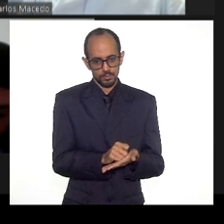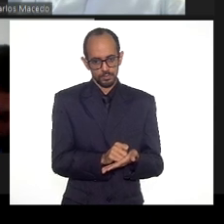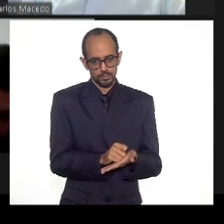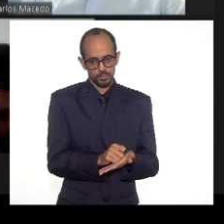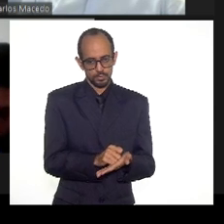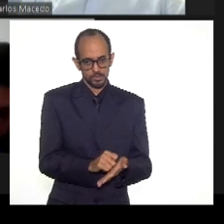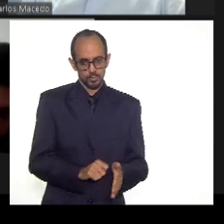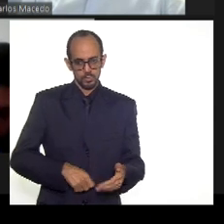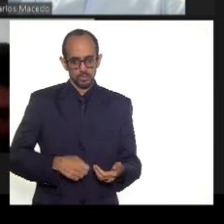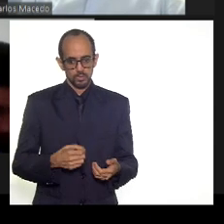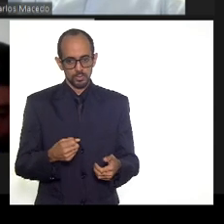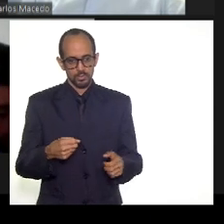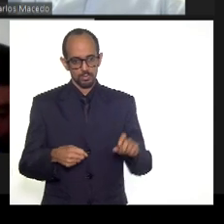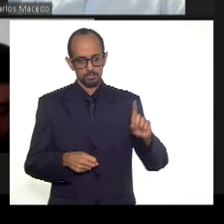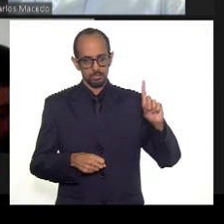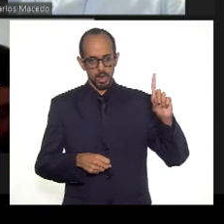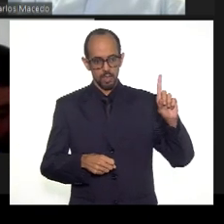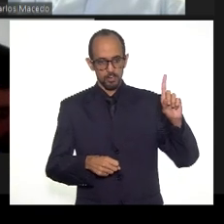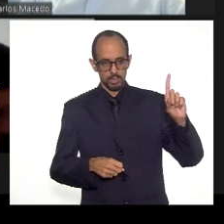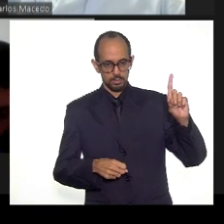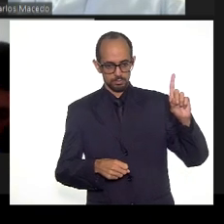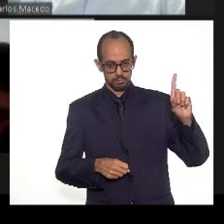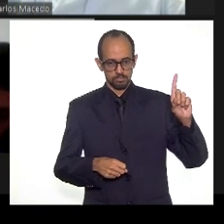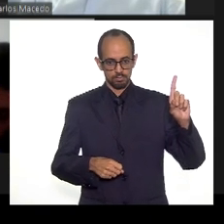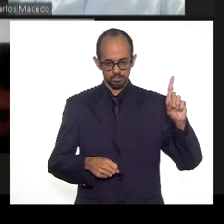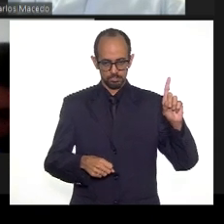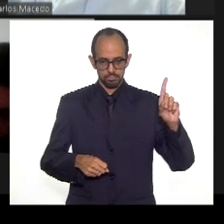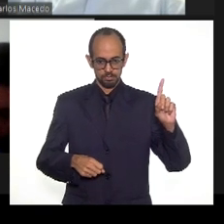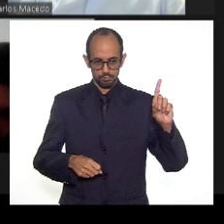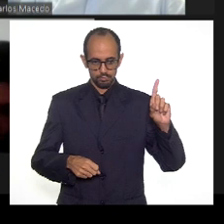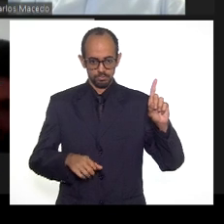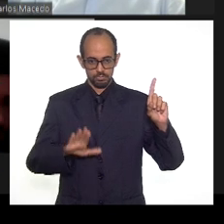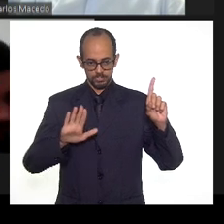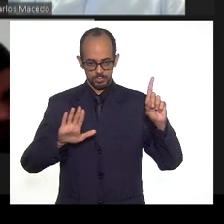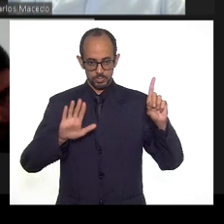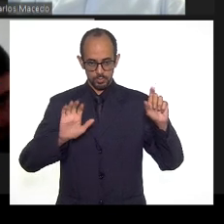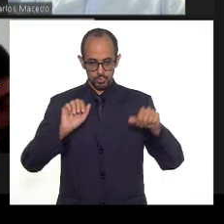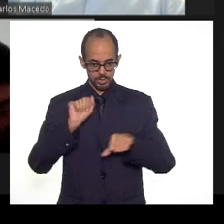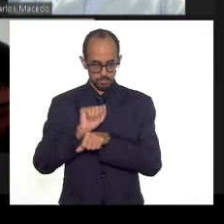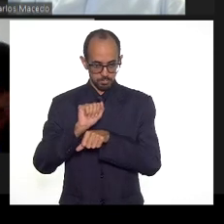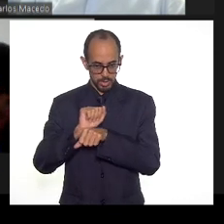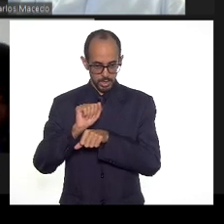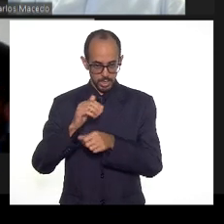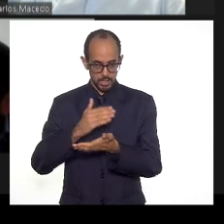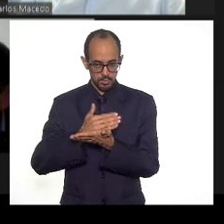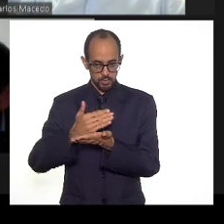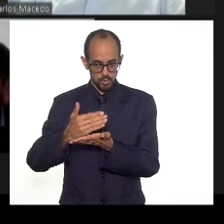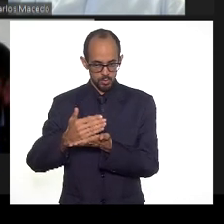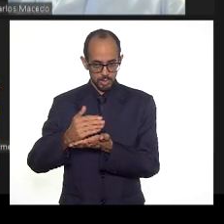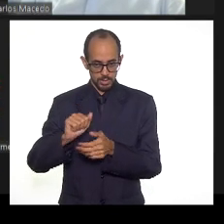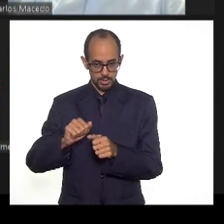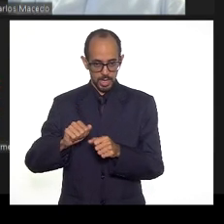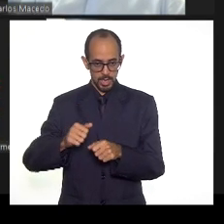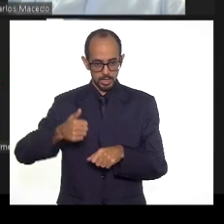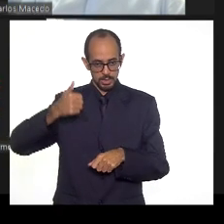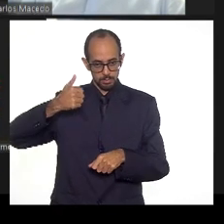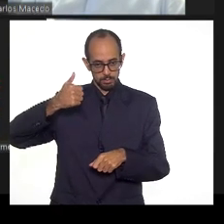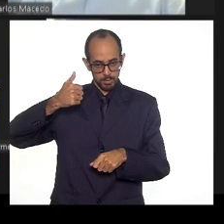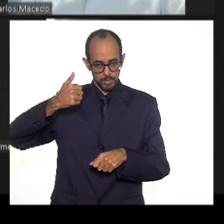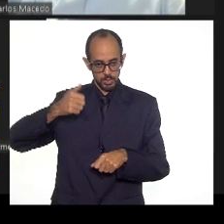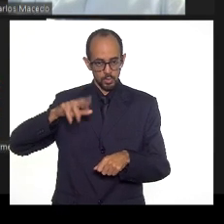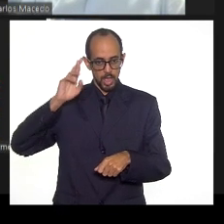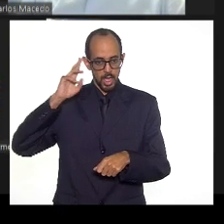Coautoria. Presidente, sobre não, presidente. Vou pegar lá por ordem, lá em cima, lá do painel. Deputada Renata